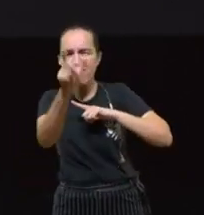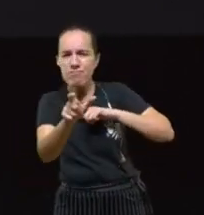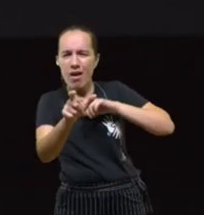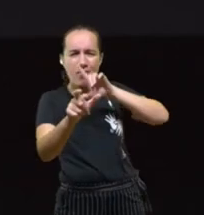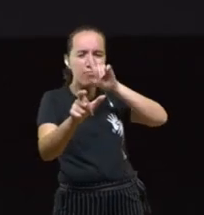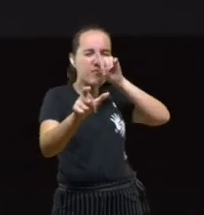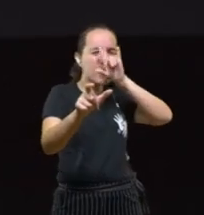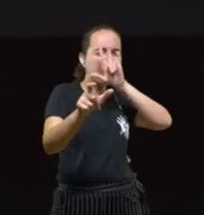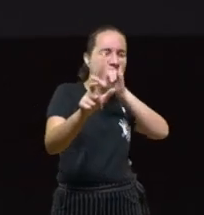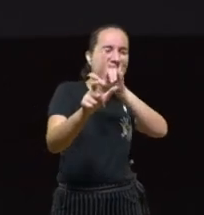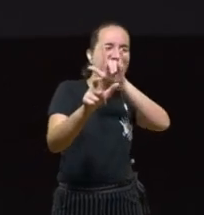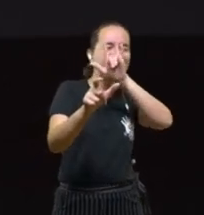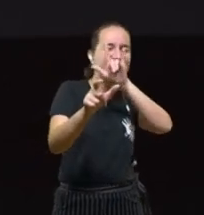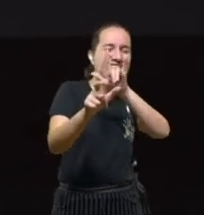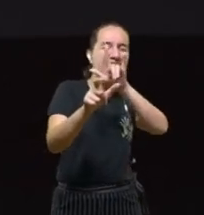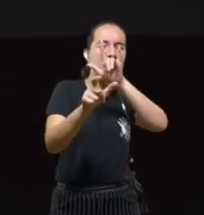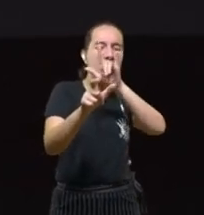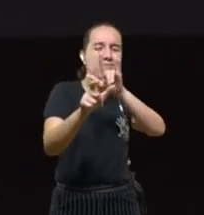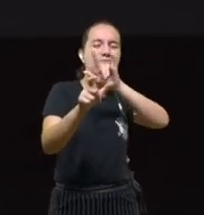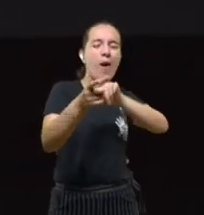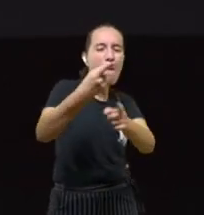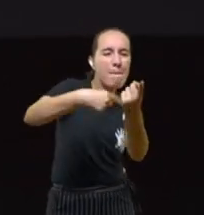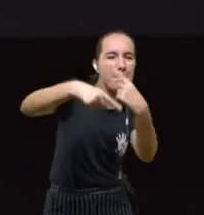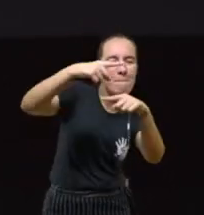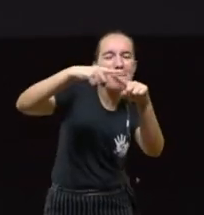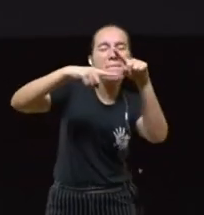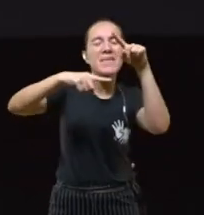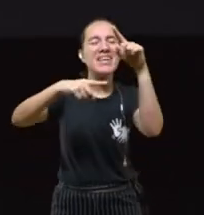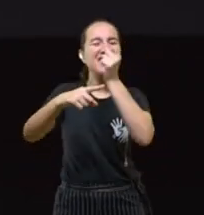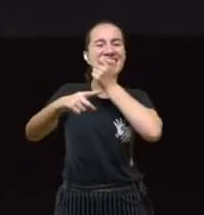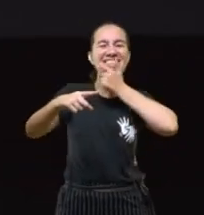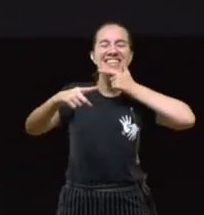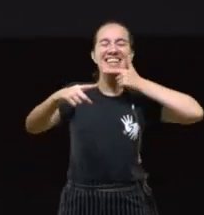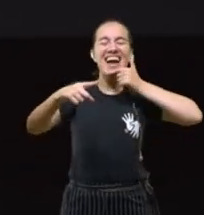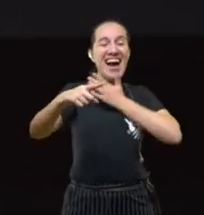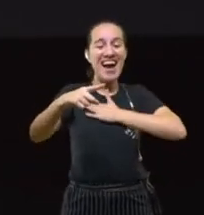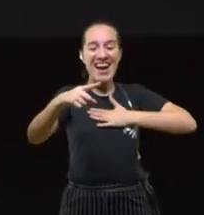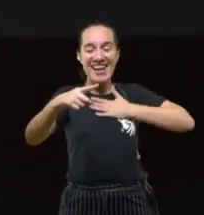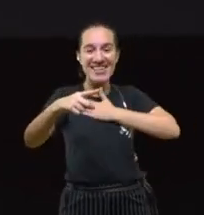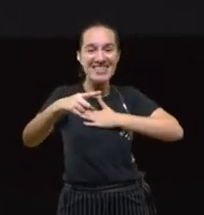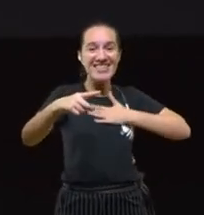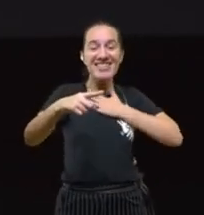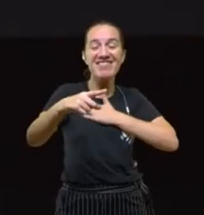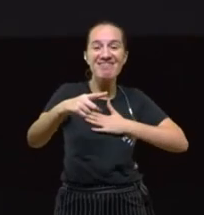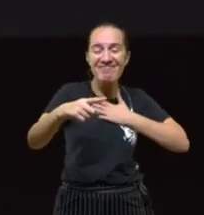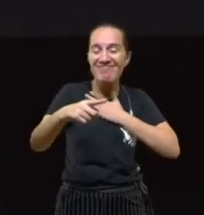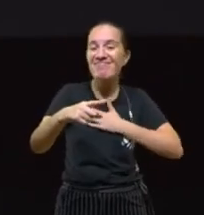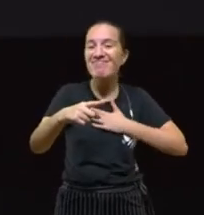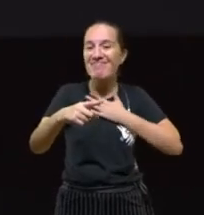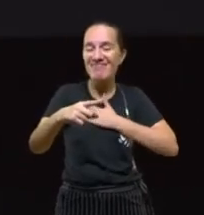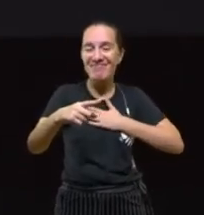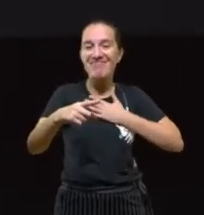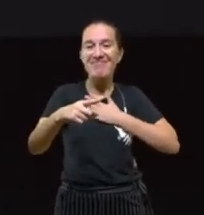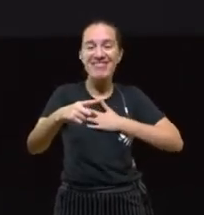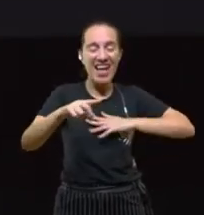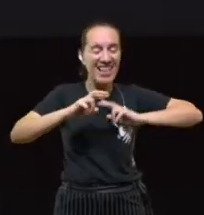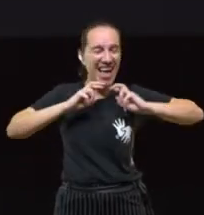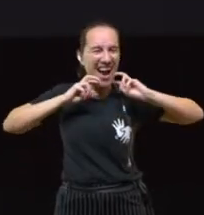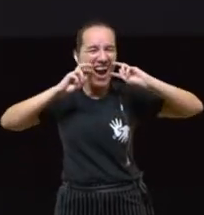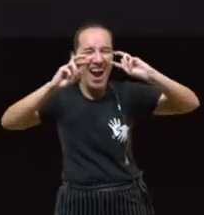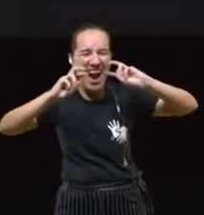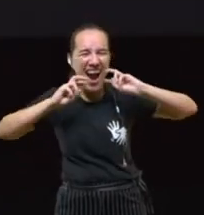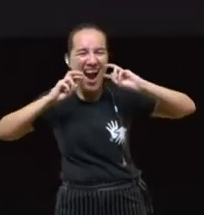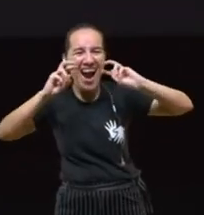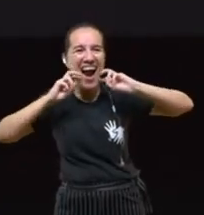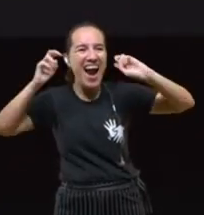seu amor a renovará. Ele se regozijará em você com brados